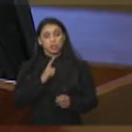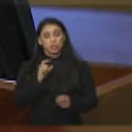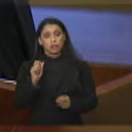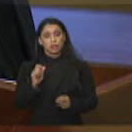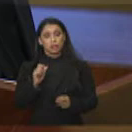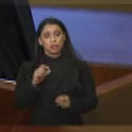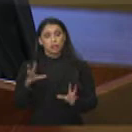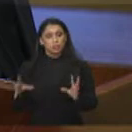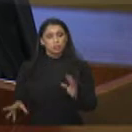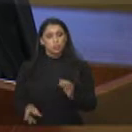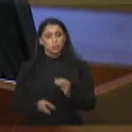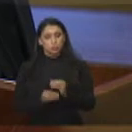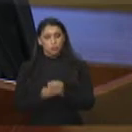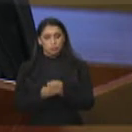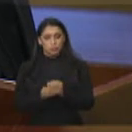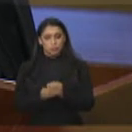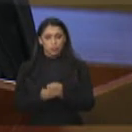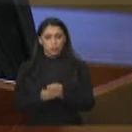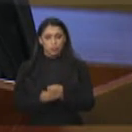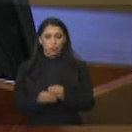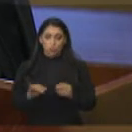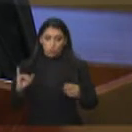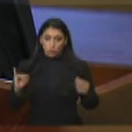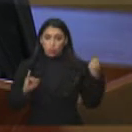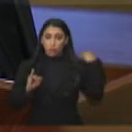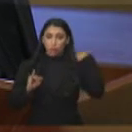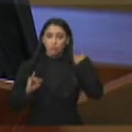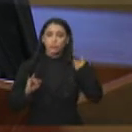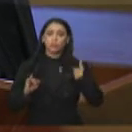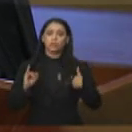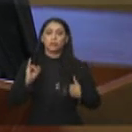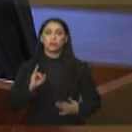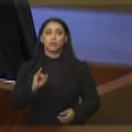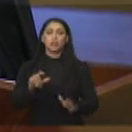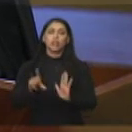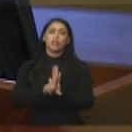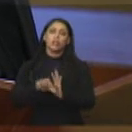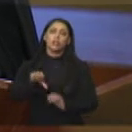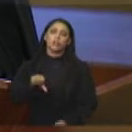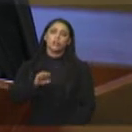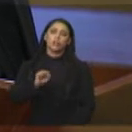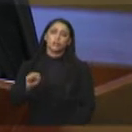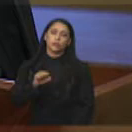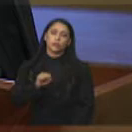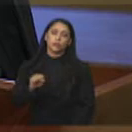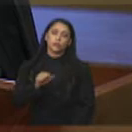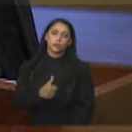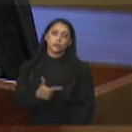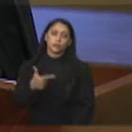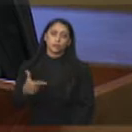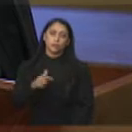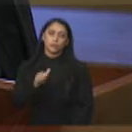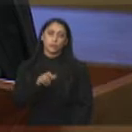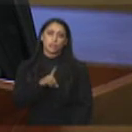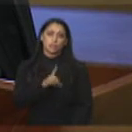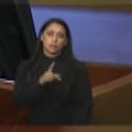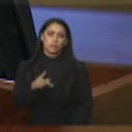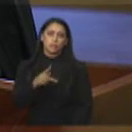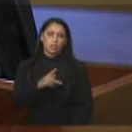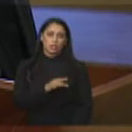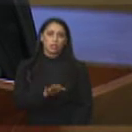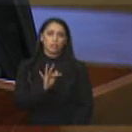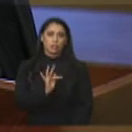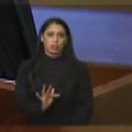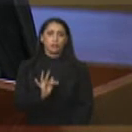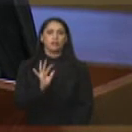da subsidiariedade. Importa destacar, a princípio, que a Lei 9882 impõe que a arguição de descumprimento de preceito